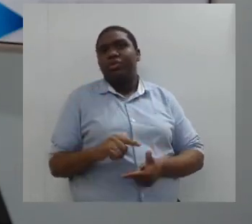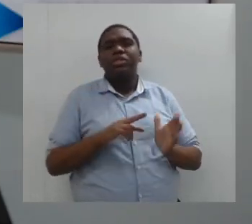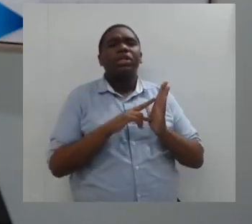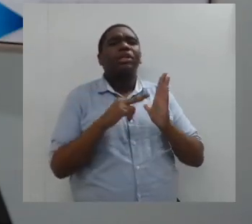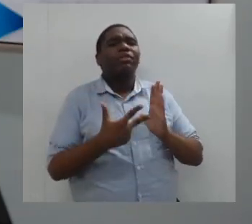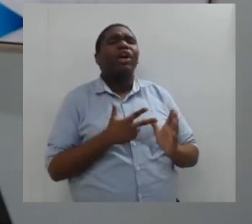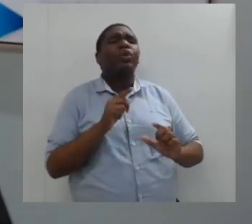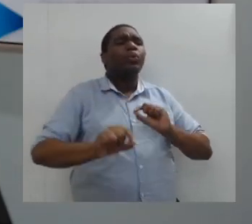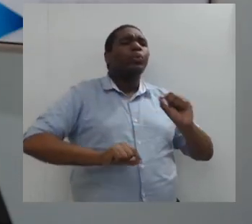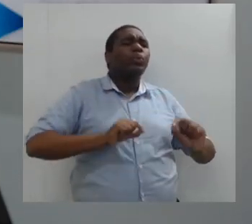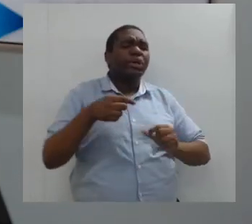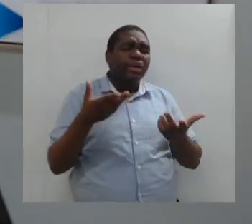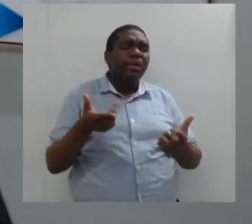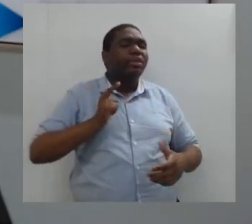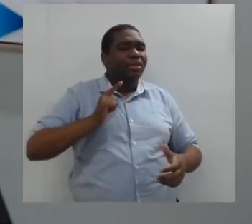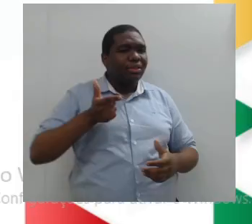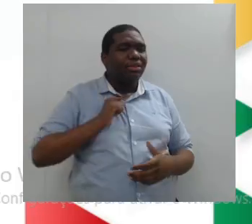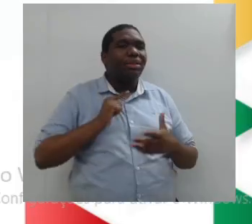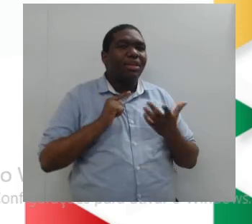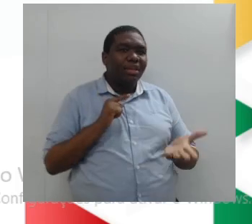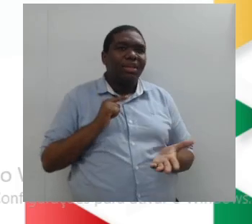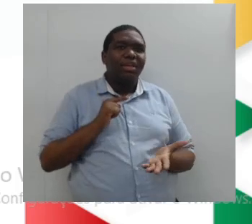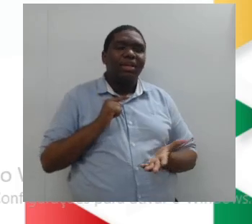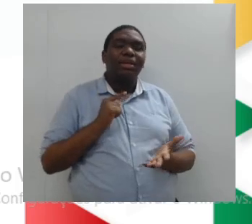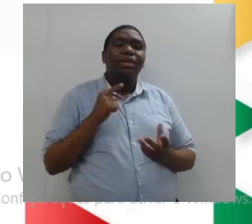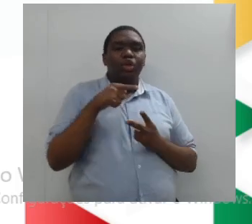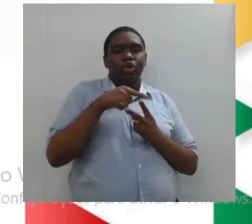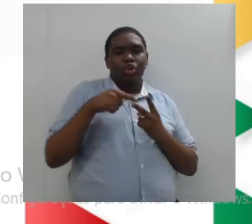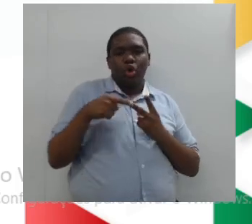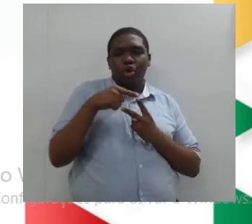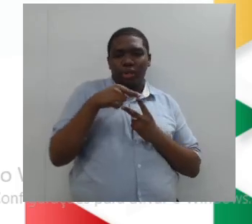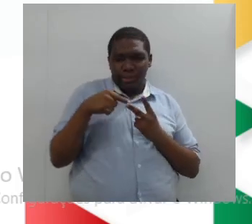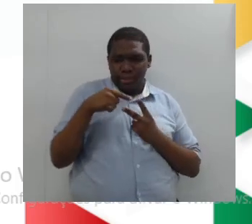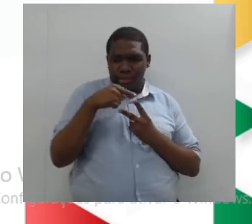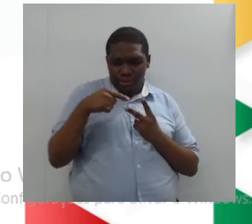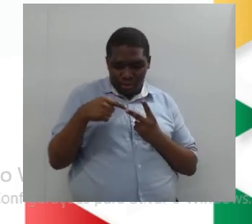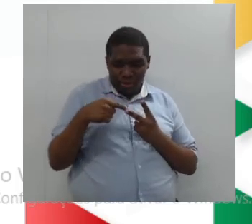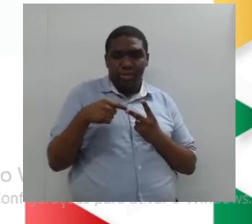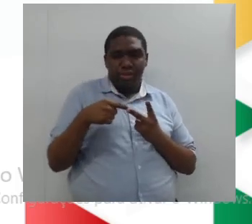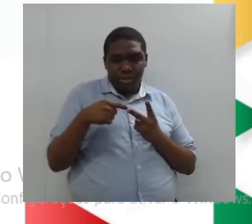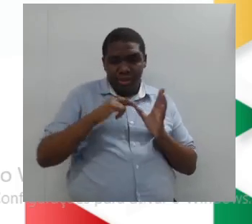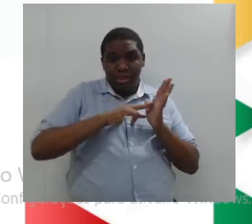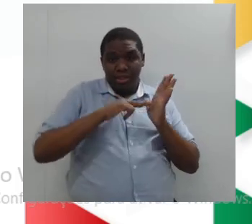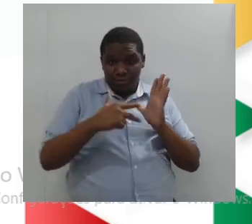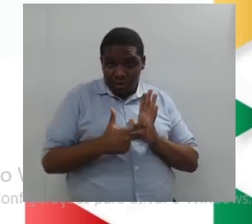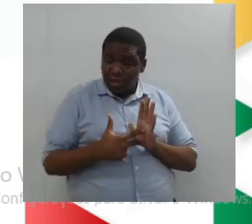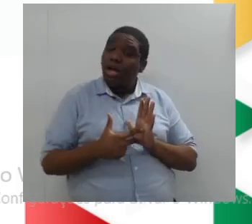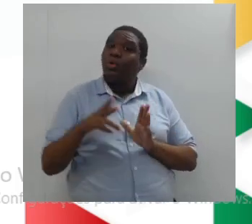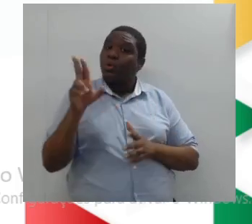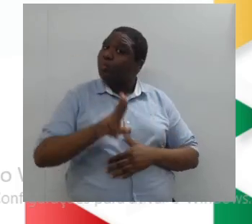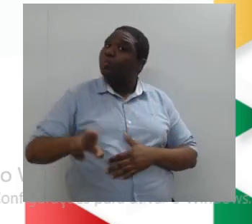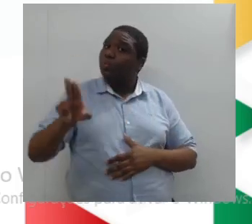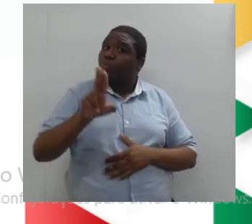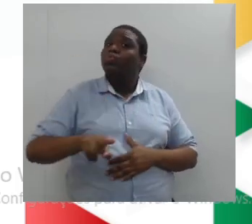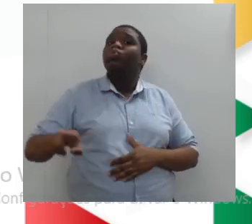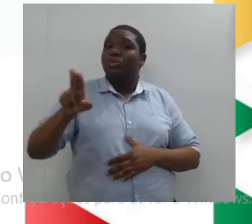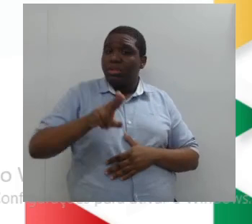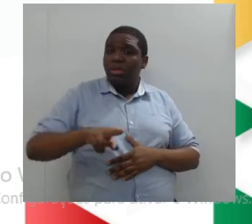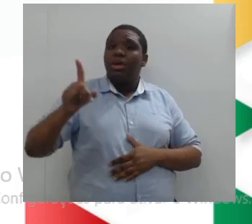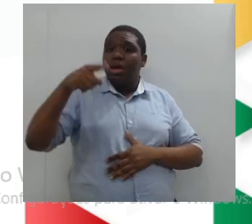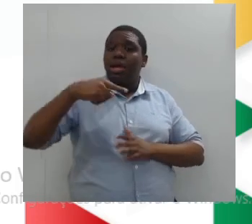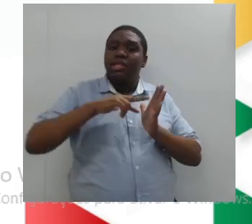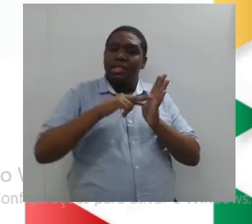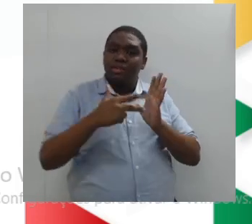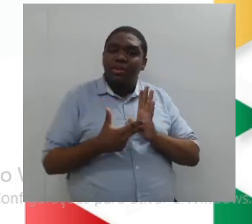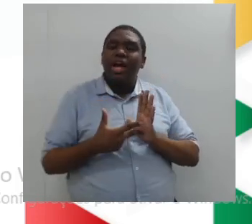para a tela, existem dois símbolos Bahá'í que são muito utilizados como símbolos